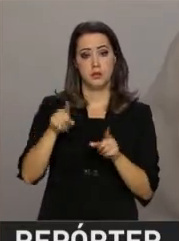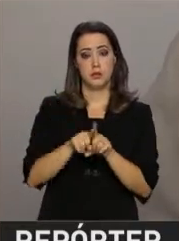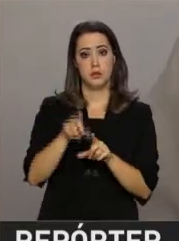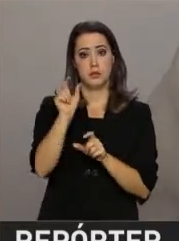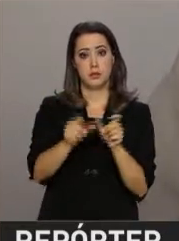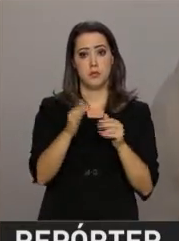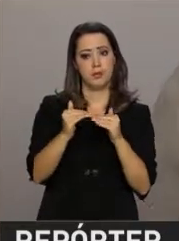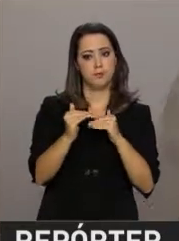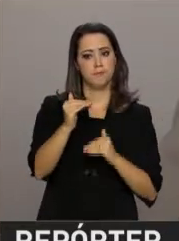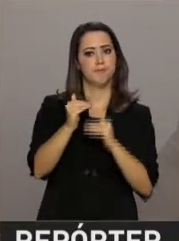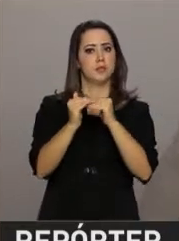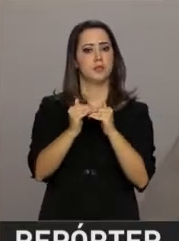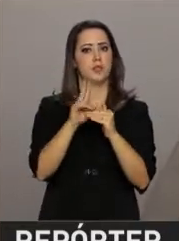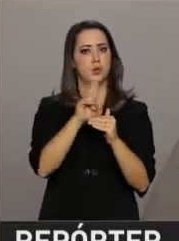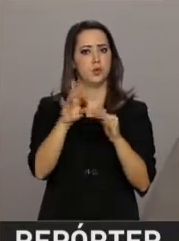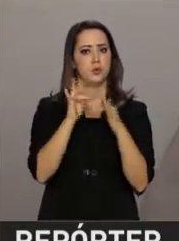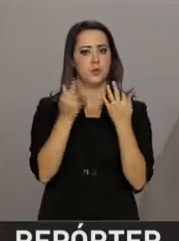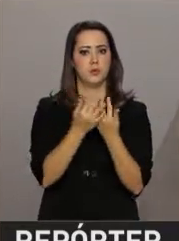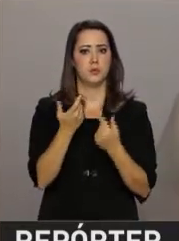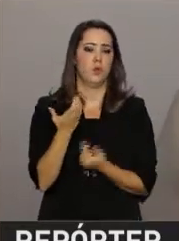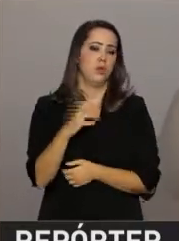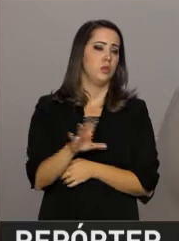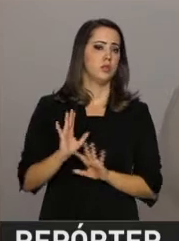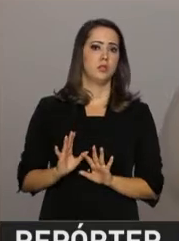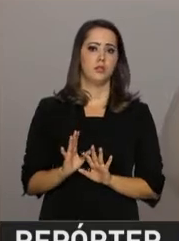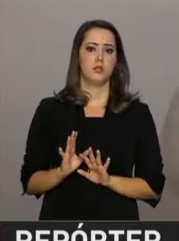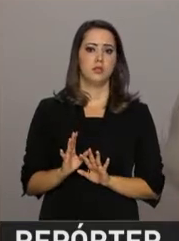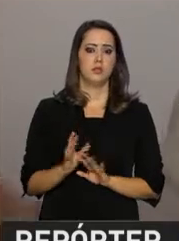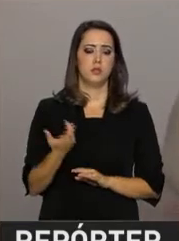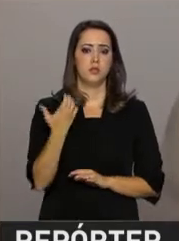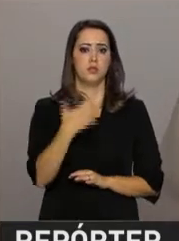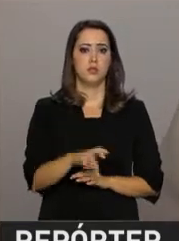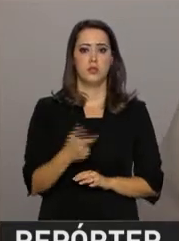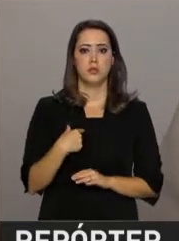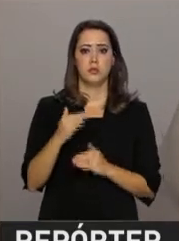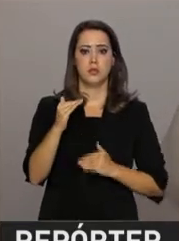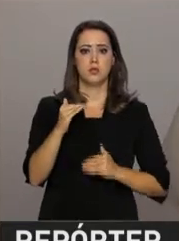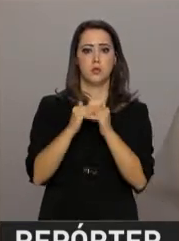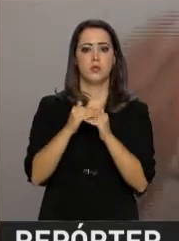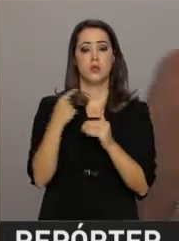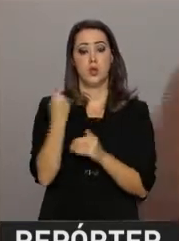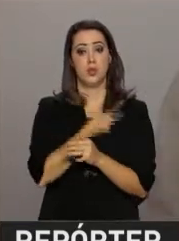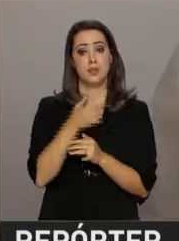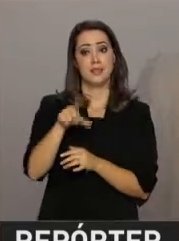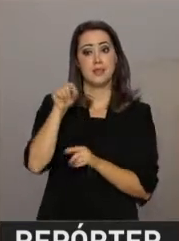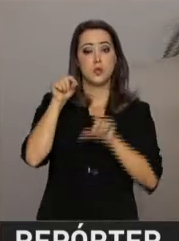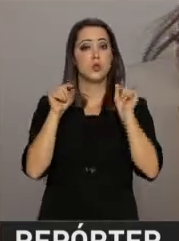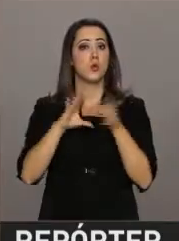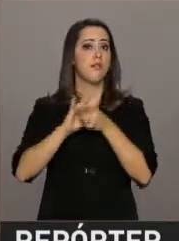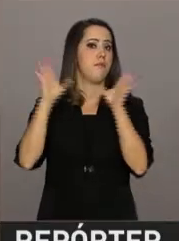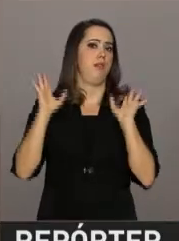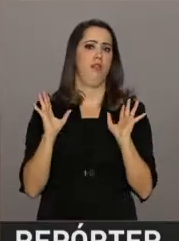família e o que nós mulheres não queremos fátima nós não queremos ser tutelado nós queremos escolher o nosso